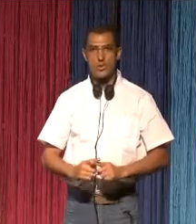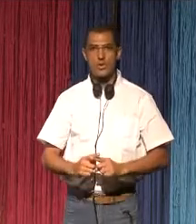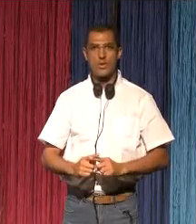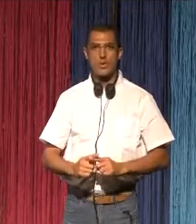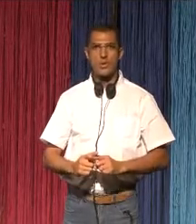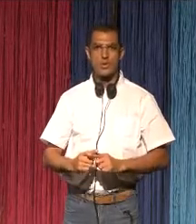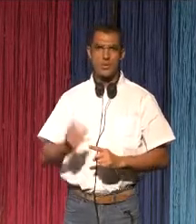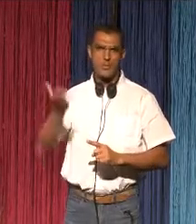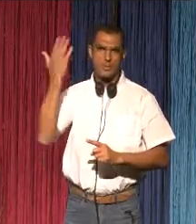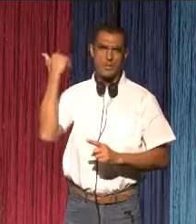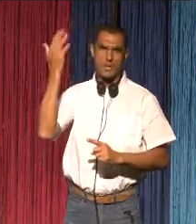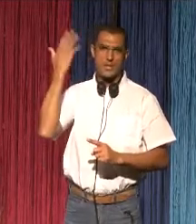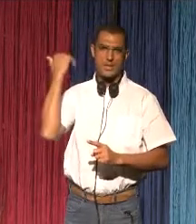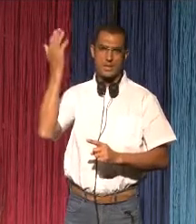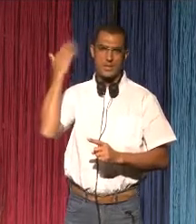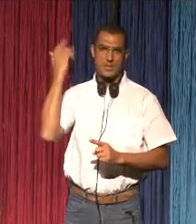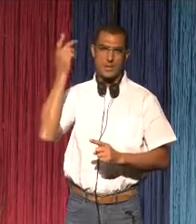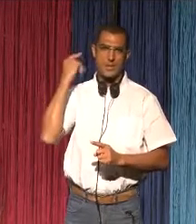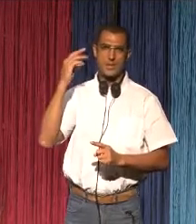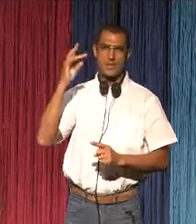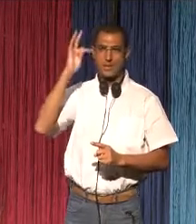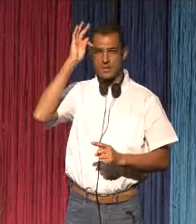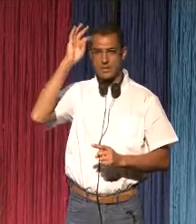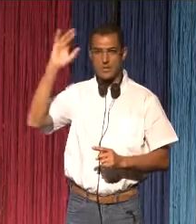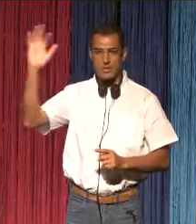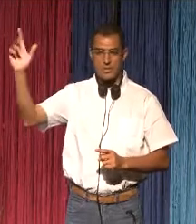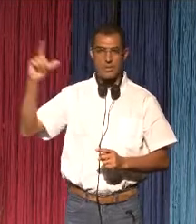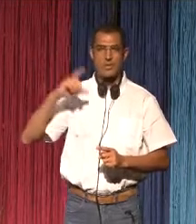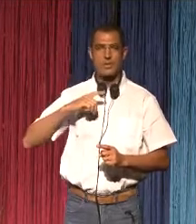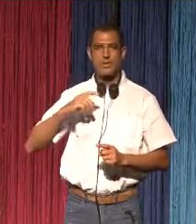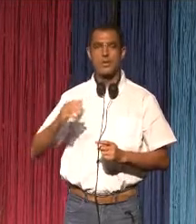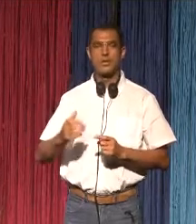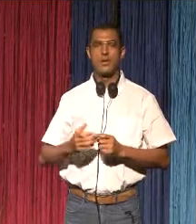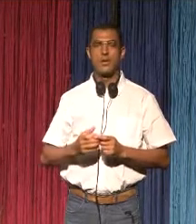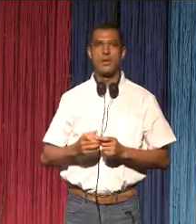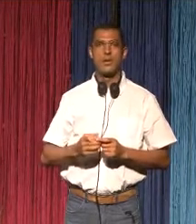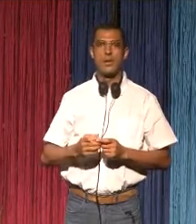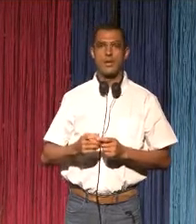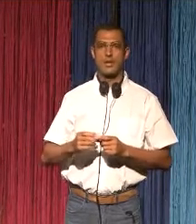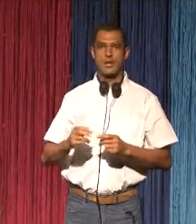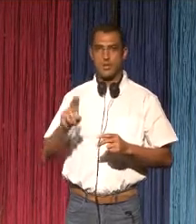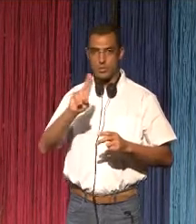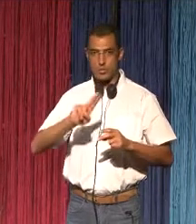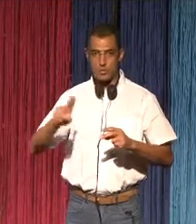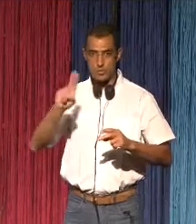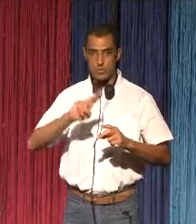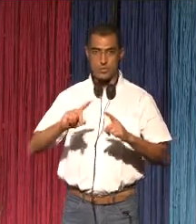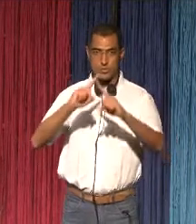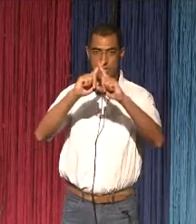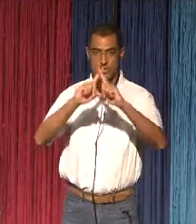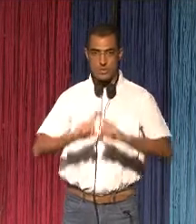parte do seu fazer teórico experimental, quando ele usou os jogos